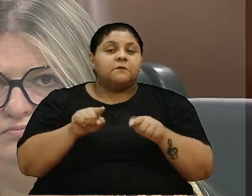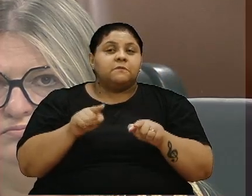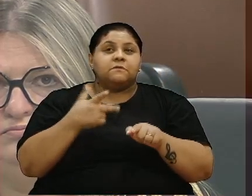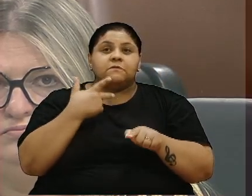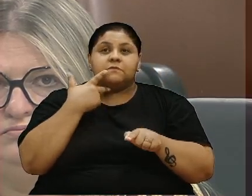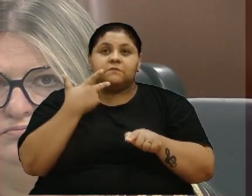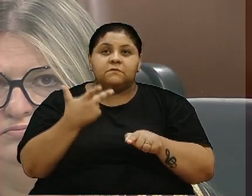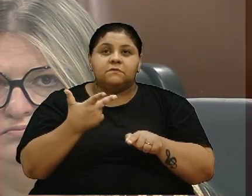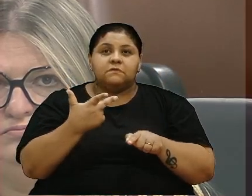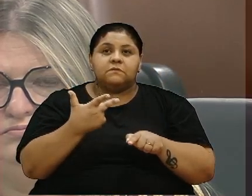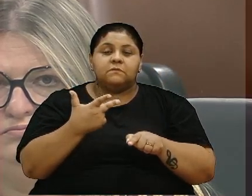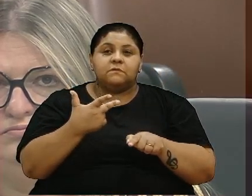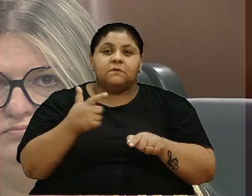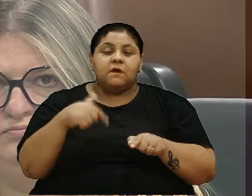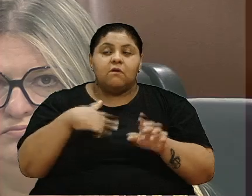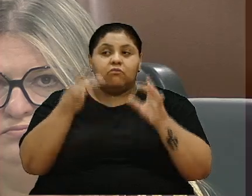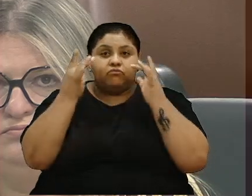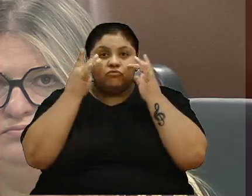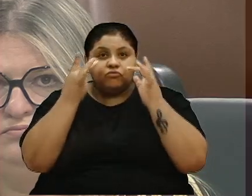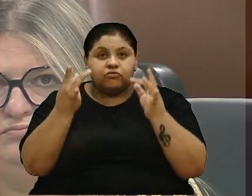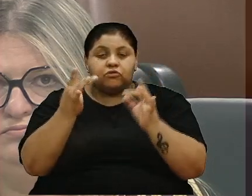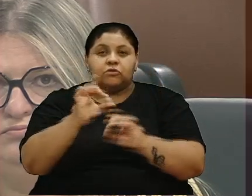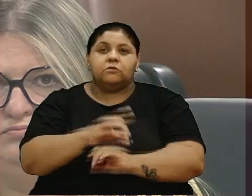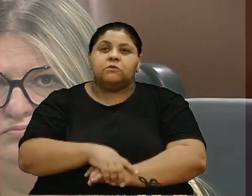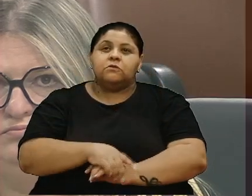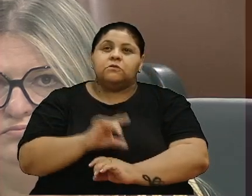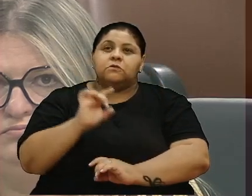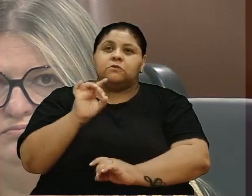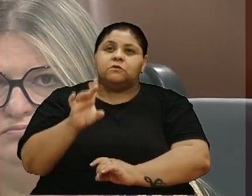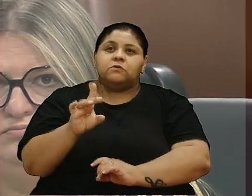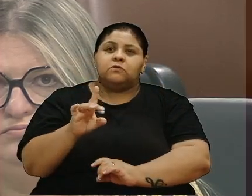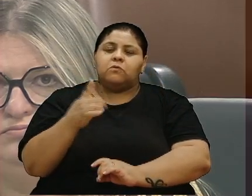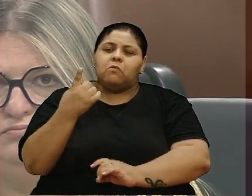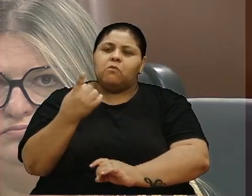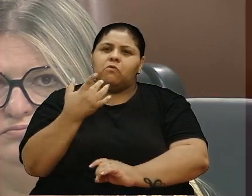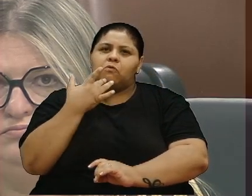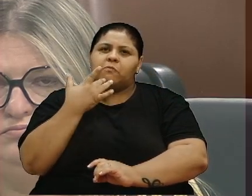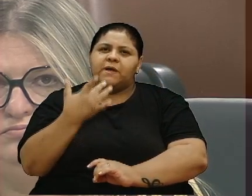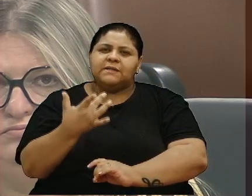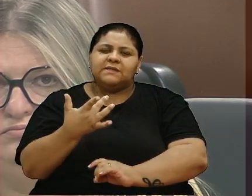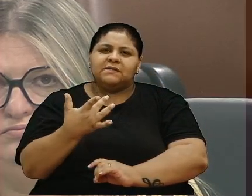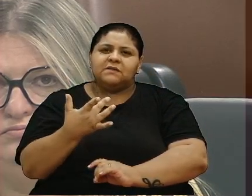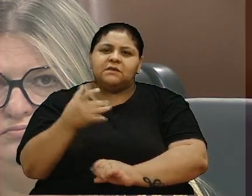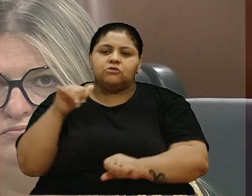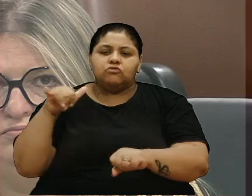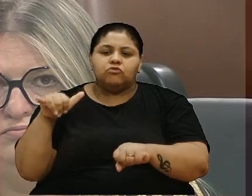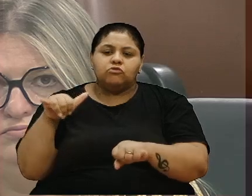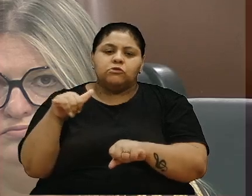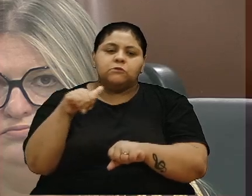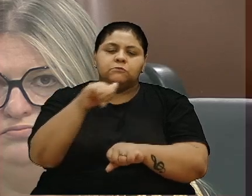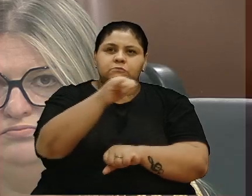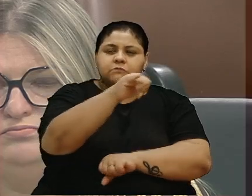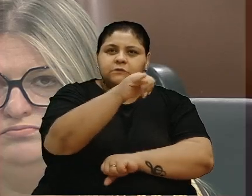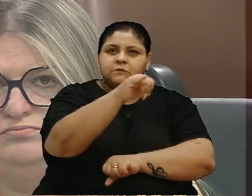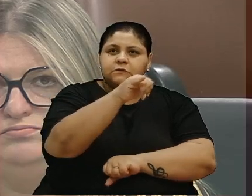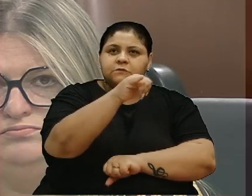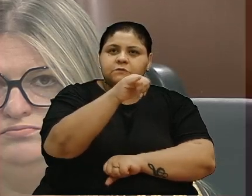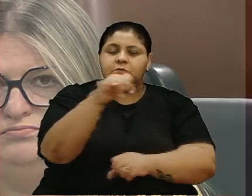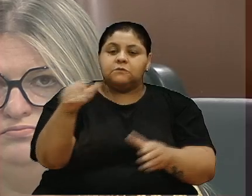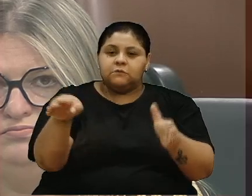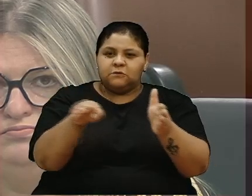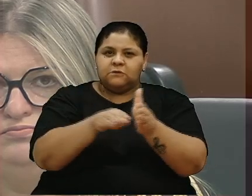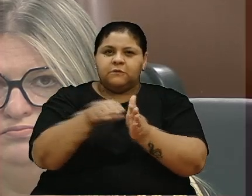colegas vereadores, eu chamo a atenção, é só ficar uma tarde aqui no nosso aeroporto, quando os aviões chegam aqui no